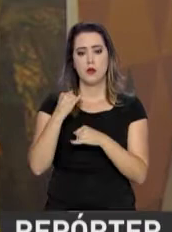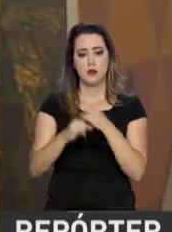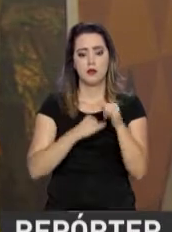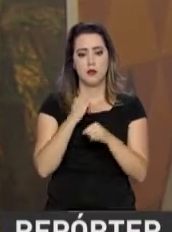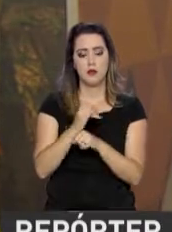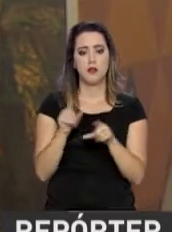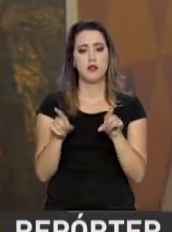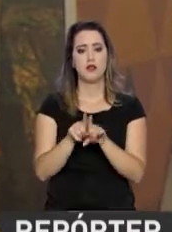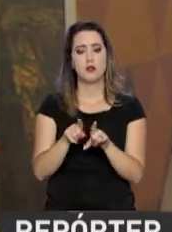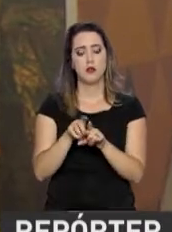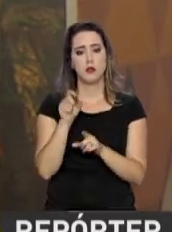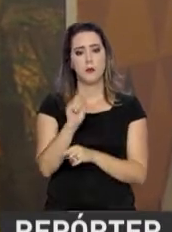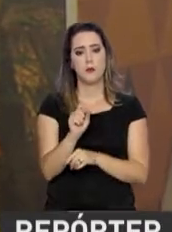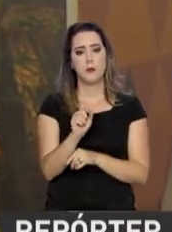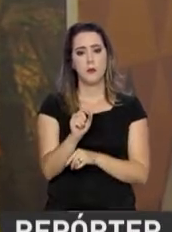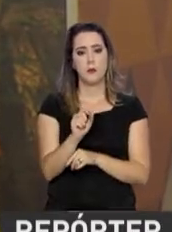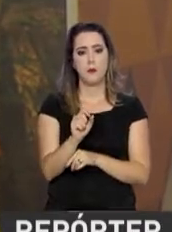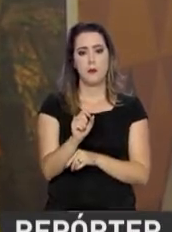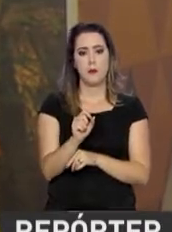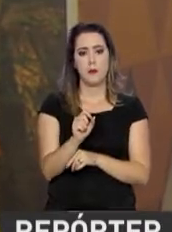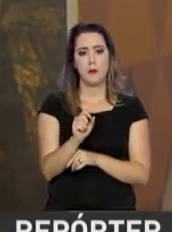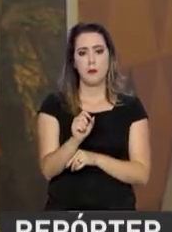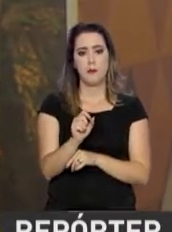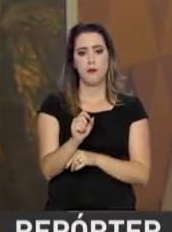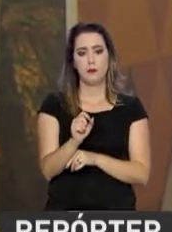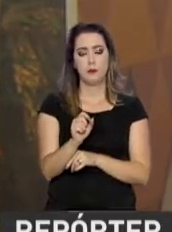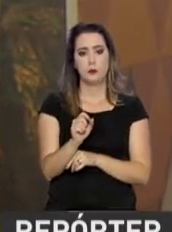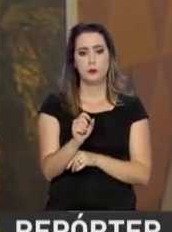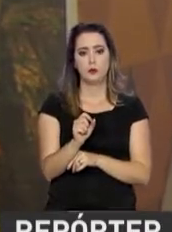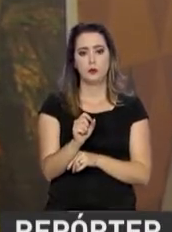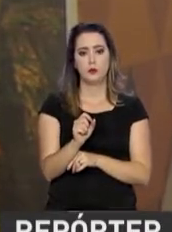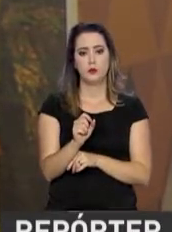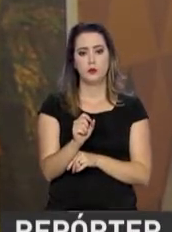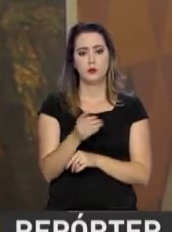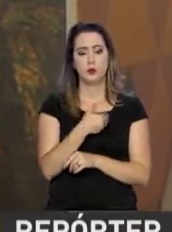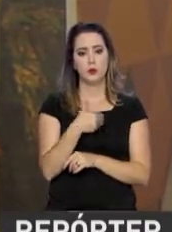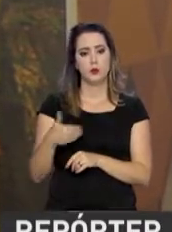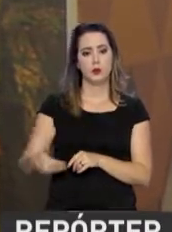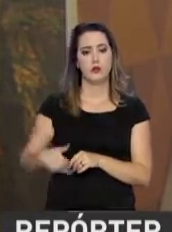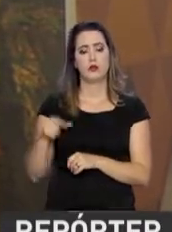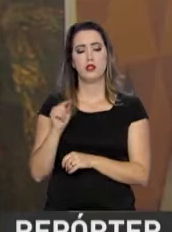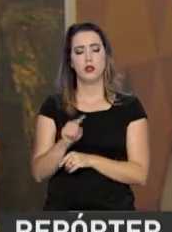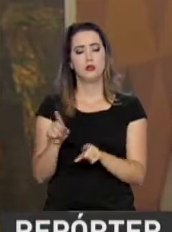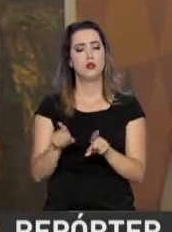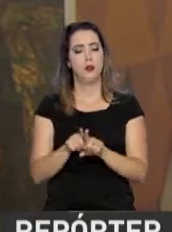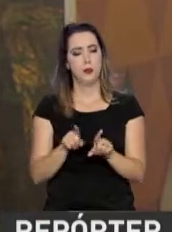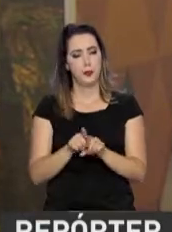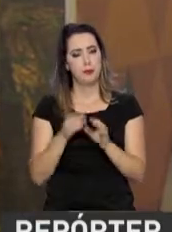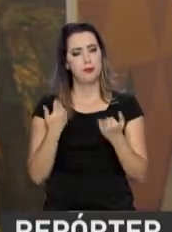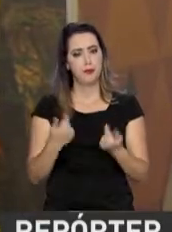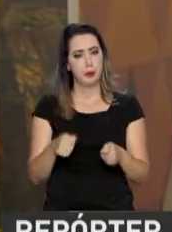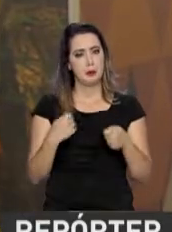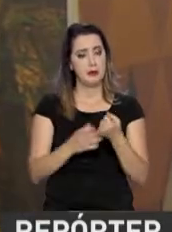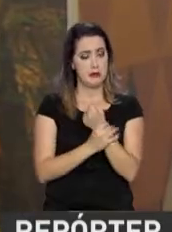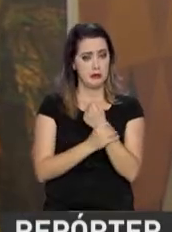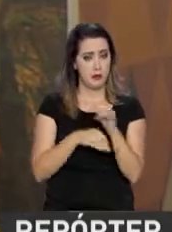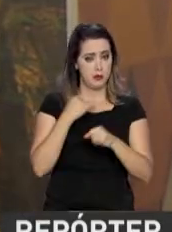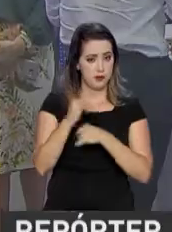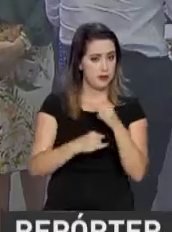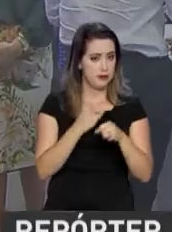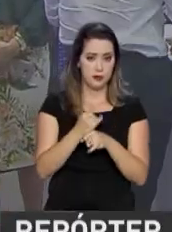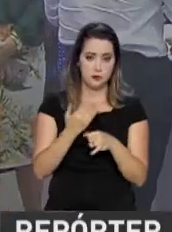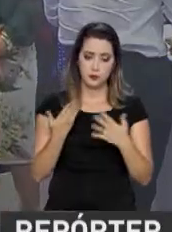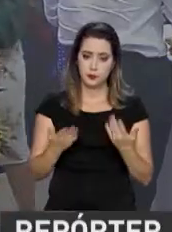usuário quanto da ue e governo nem a nível governamental também das da estrutura de governo